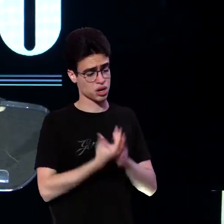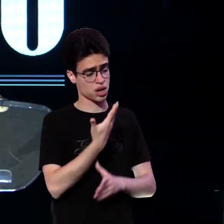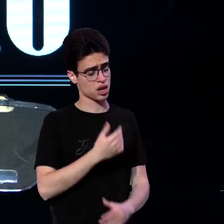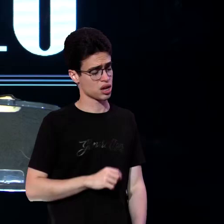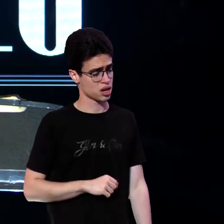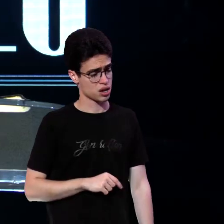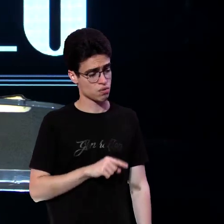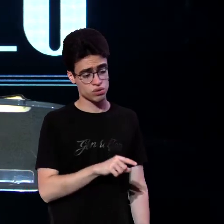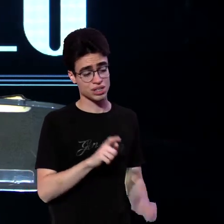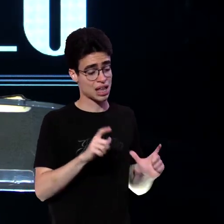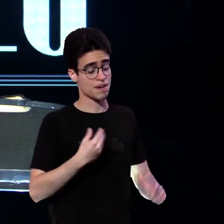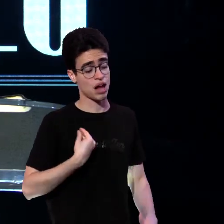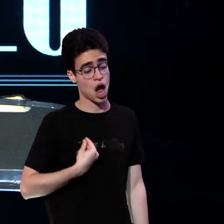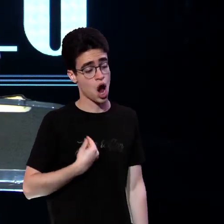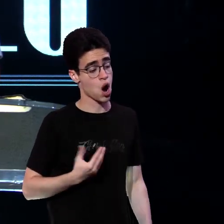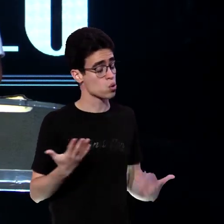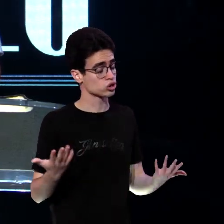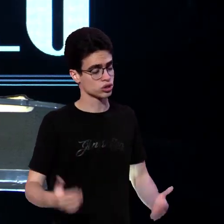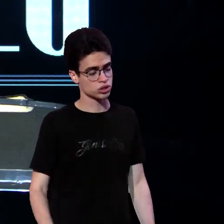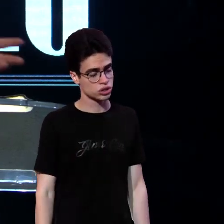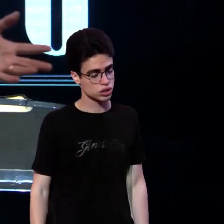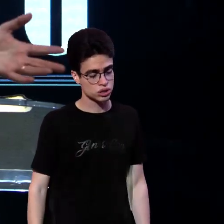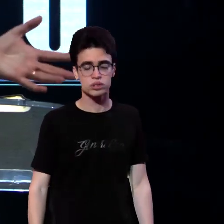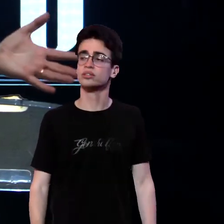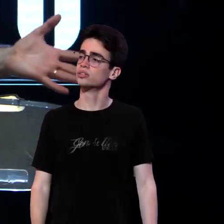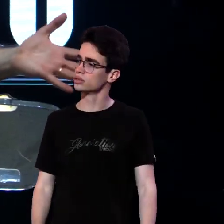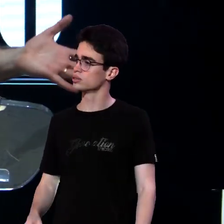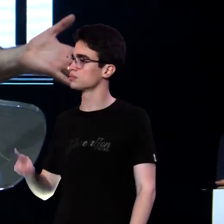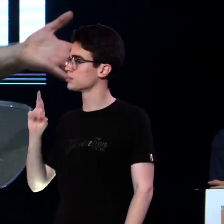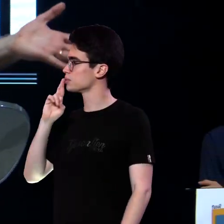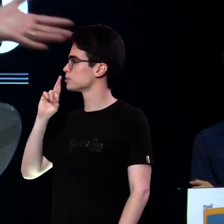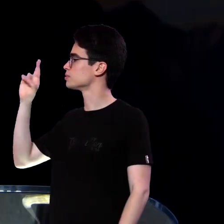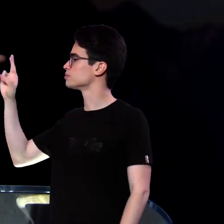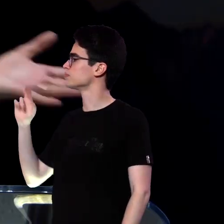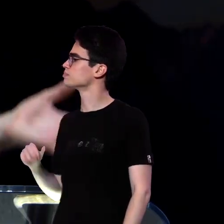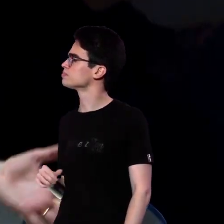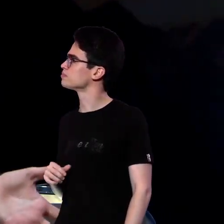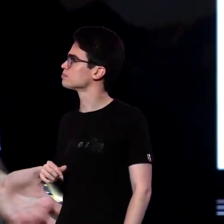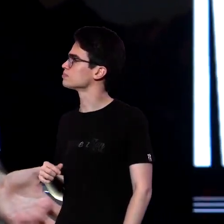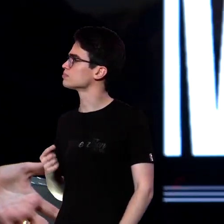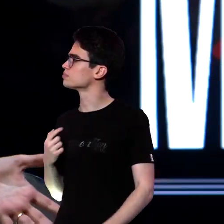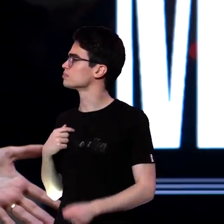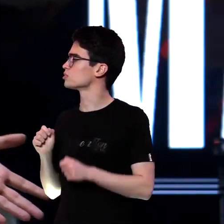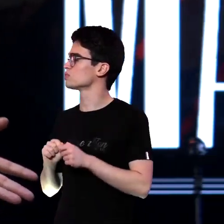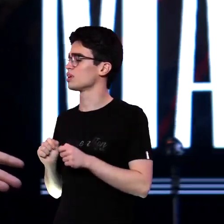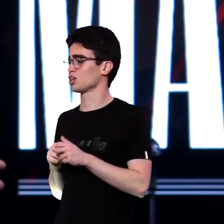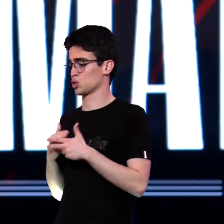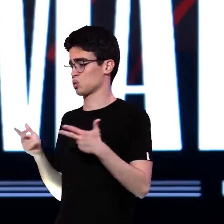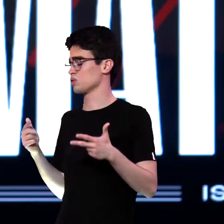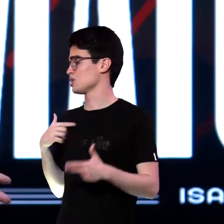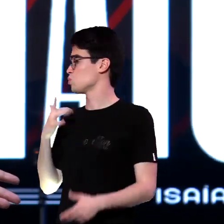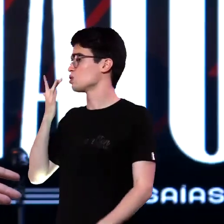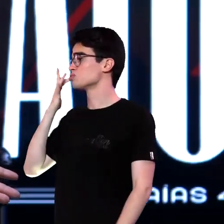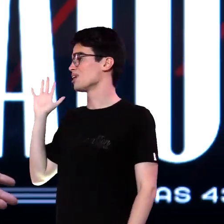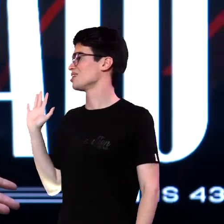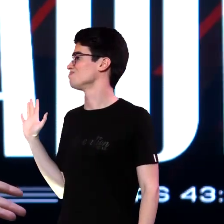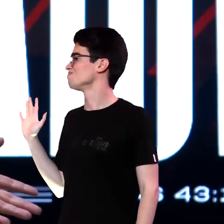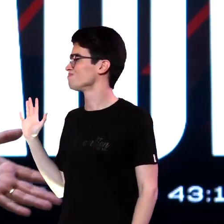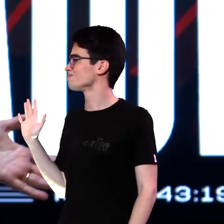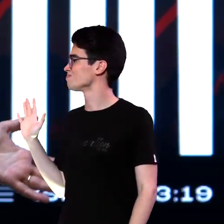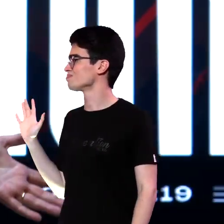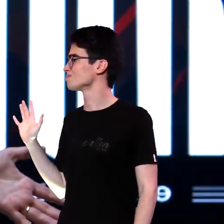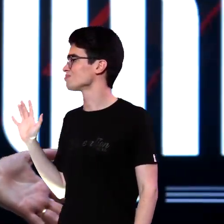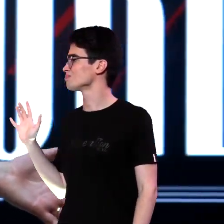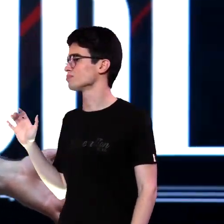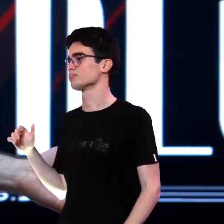você estava quando? Aí Jó fala, eu falei de coisas que eu não sei. E o